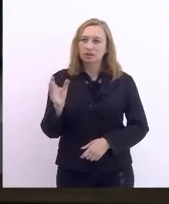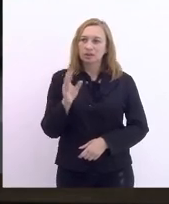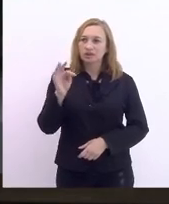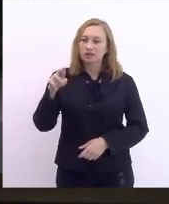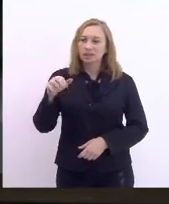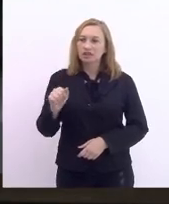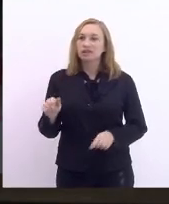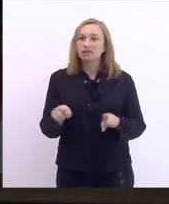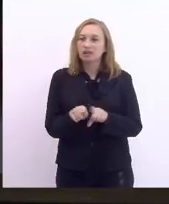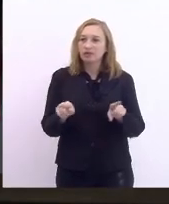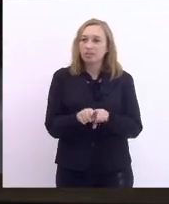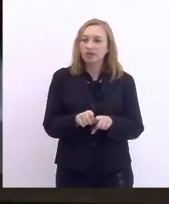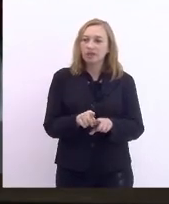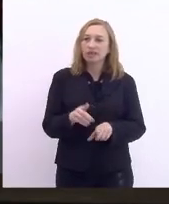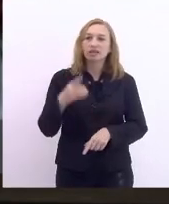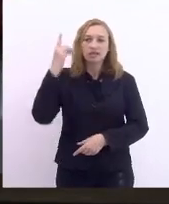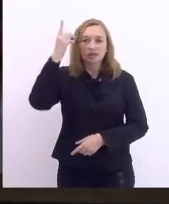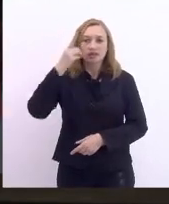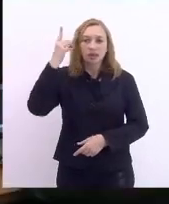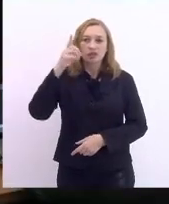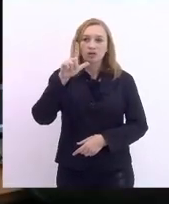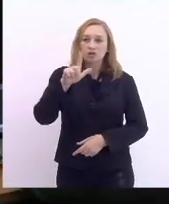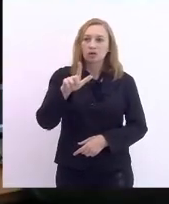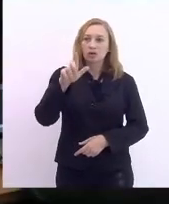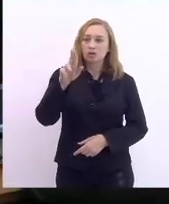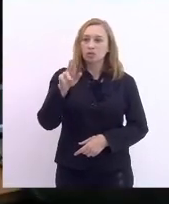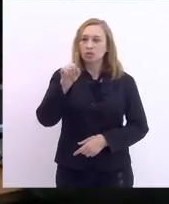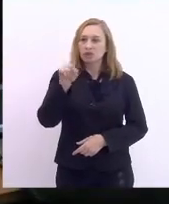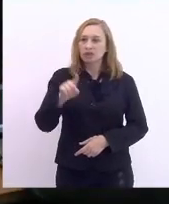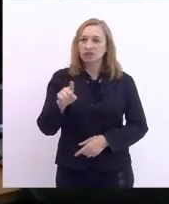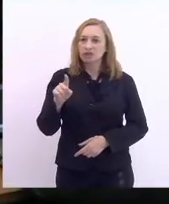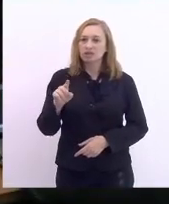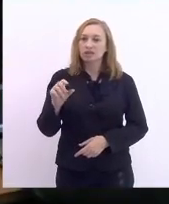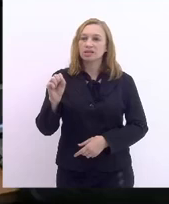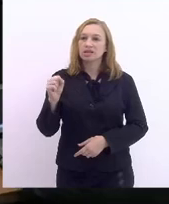Luiz Sérgio quantos deputados e